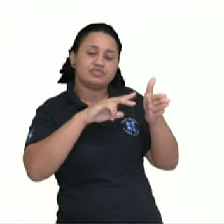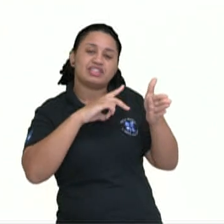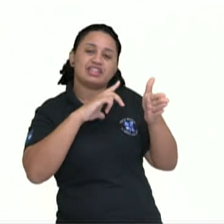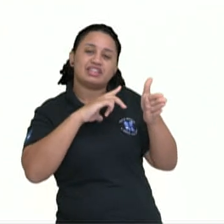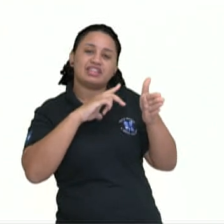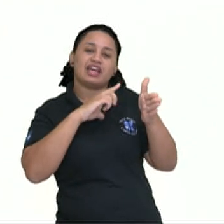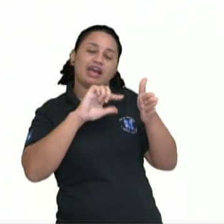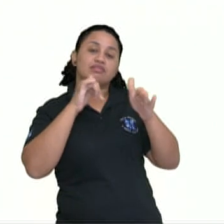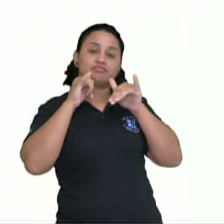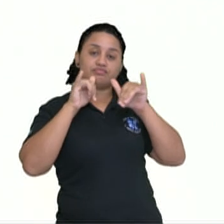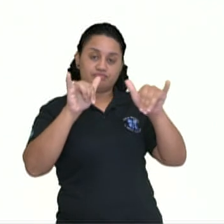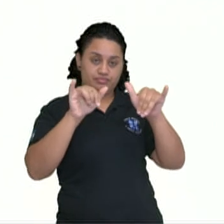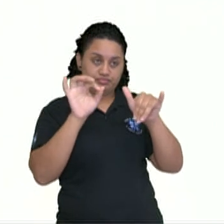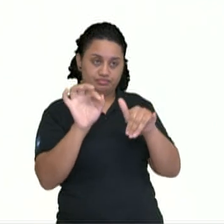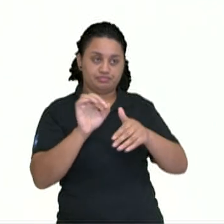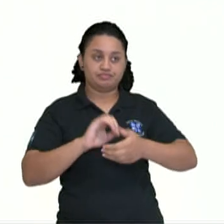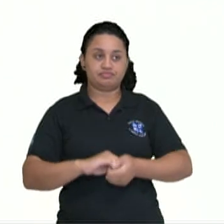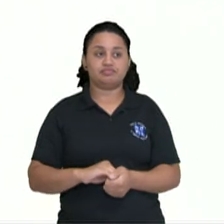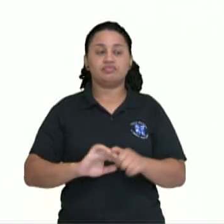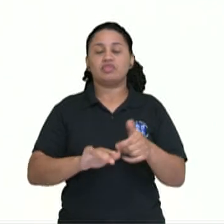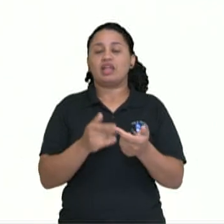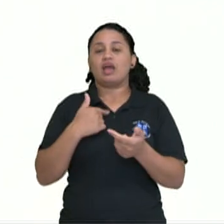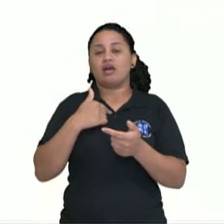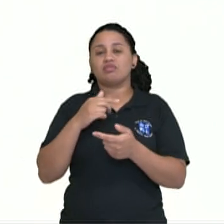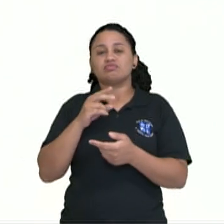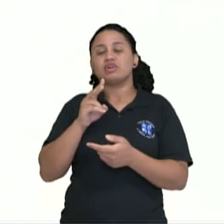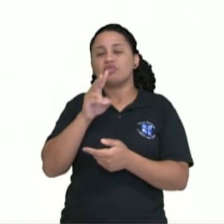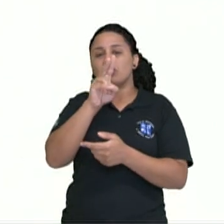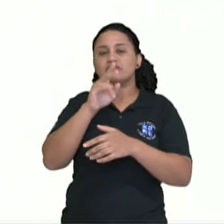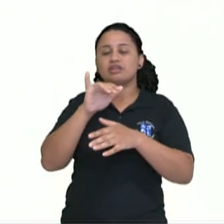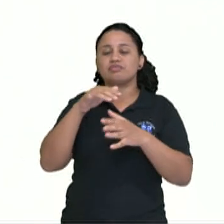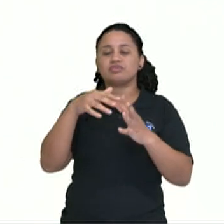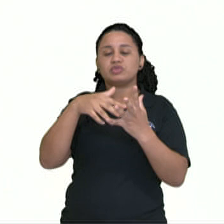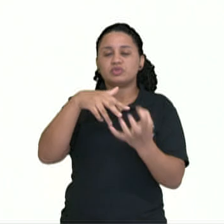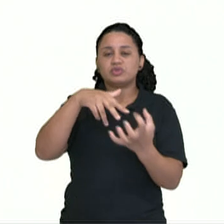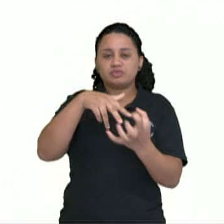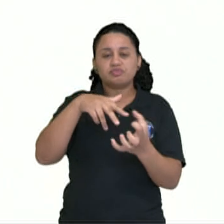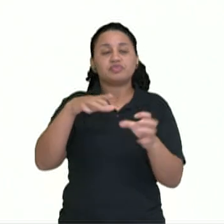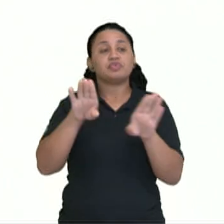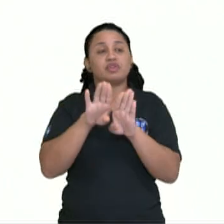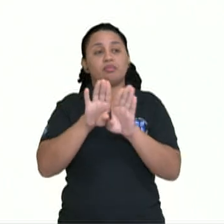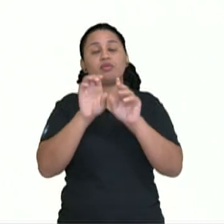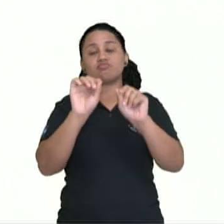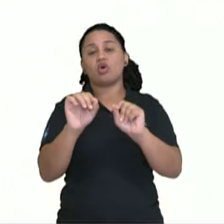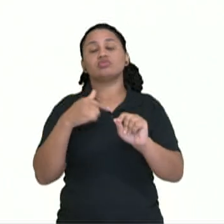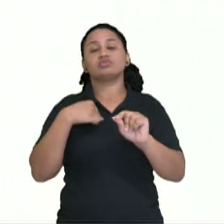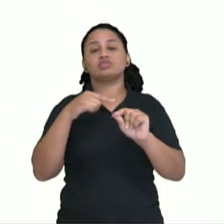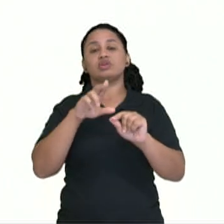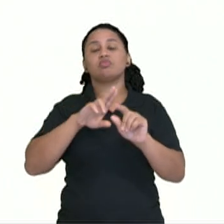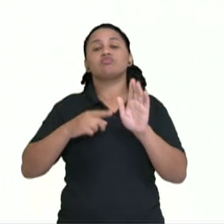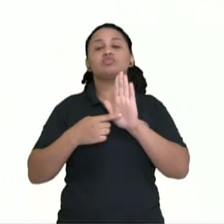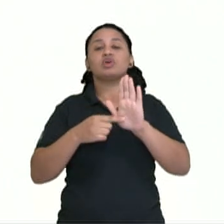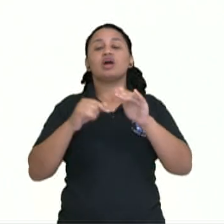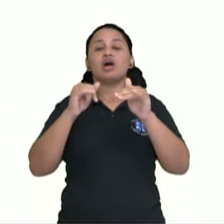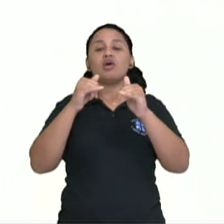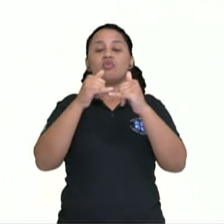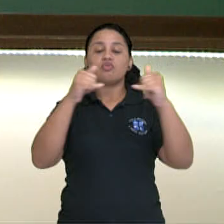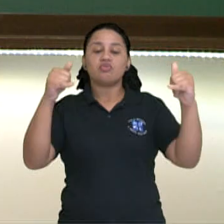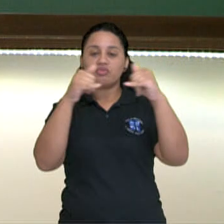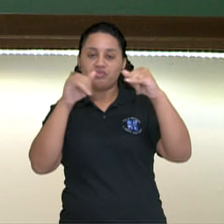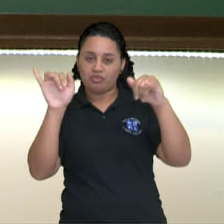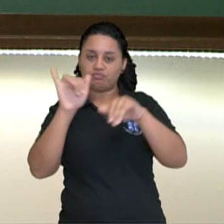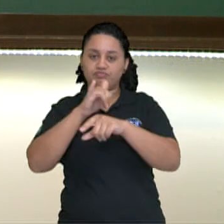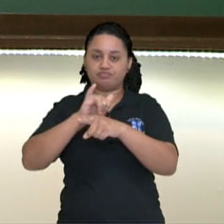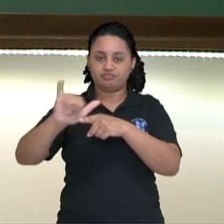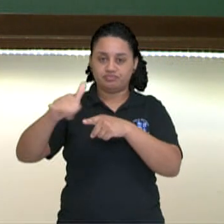aquela energia. Então, a força magnética também pode ser representada em um fio condutor elétrico, por